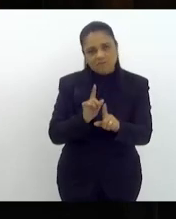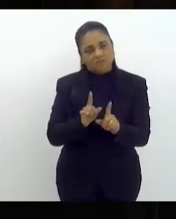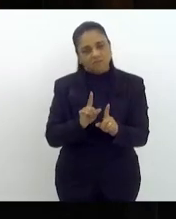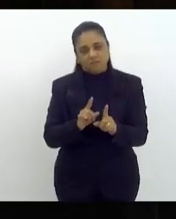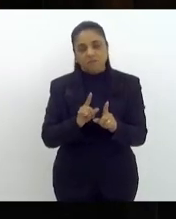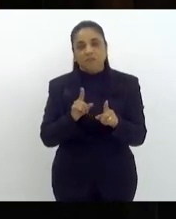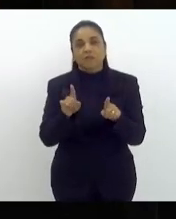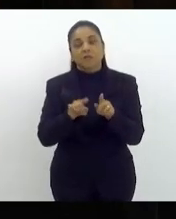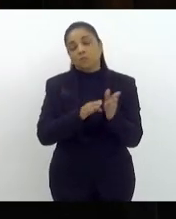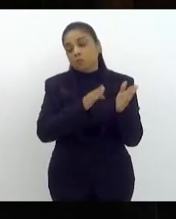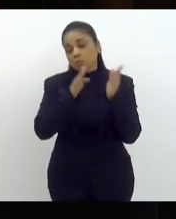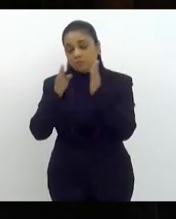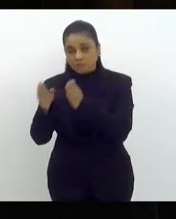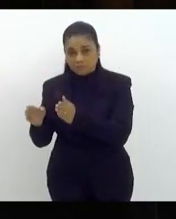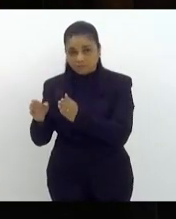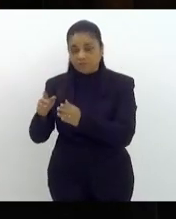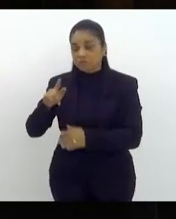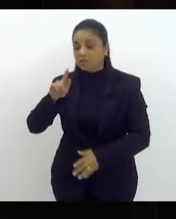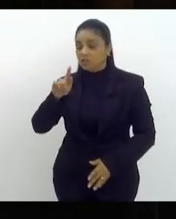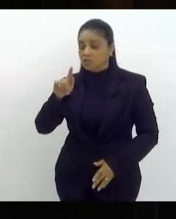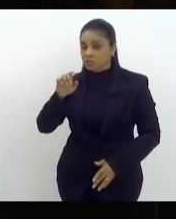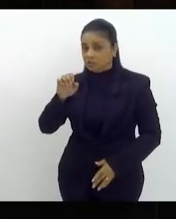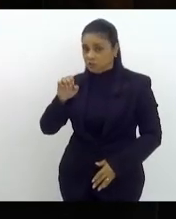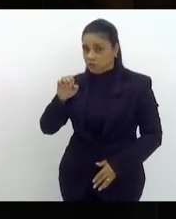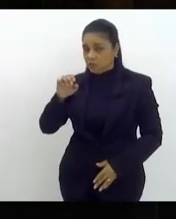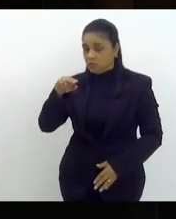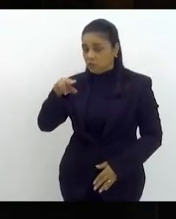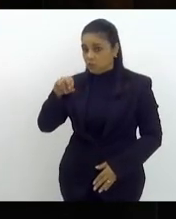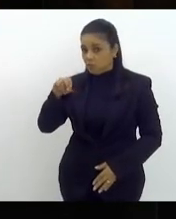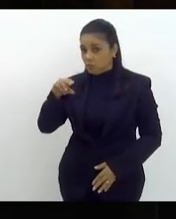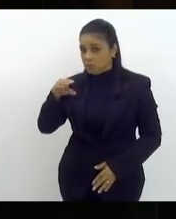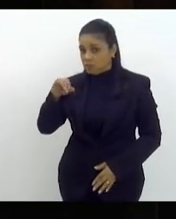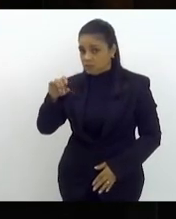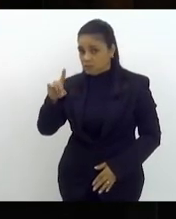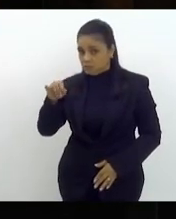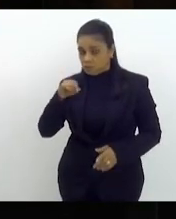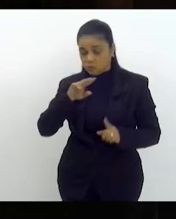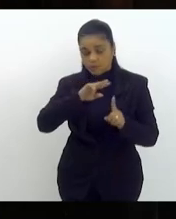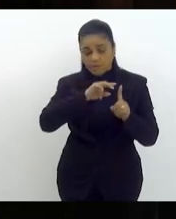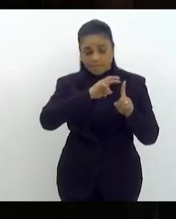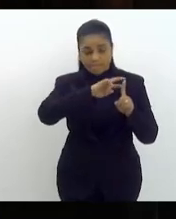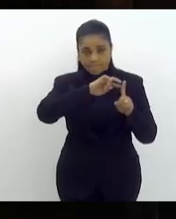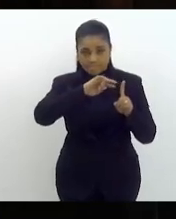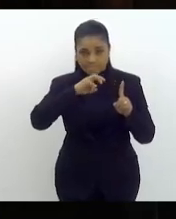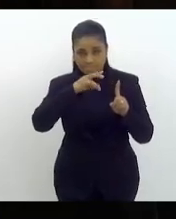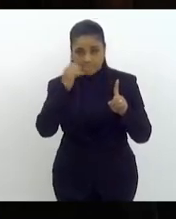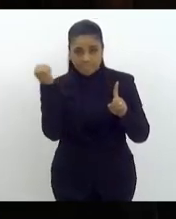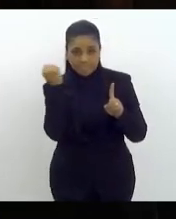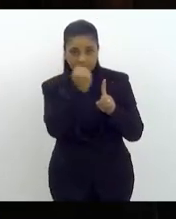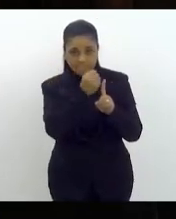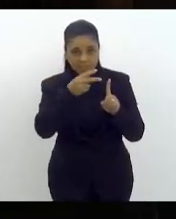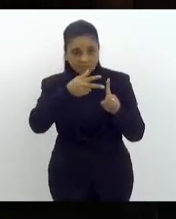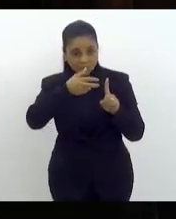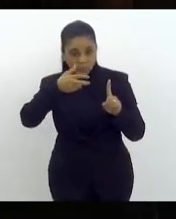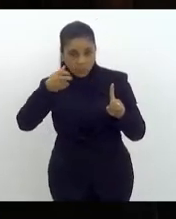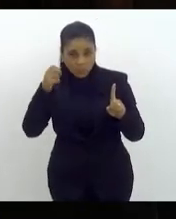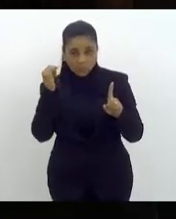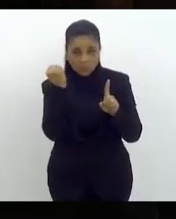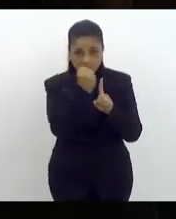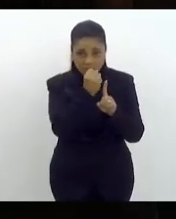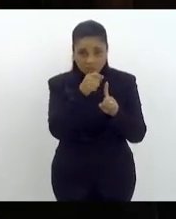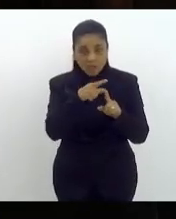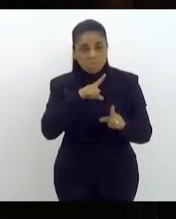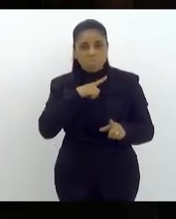a utilização do termo genocídio porque dá ideia que nós temos uma polícia em sua maioria